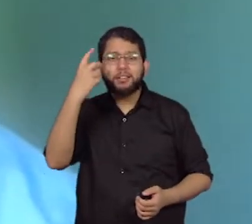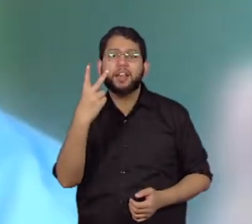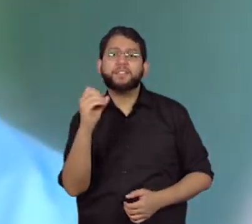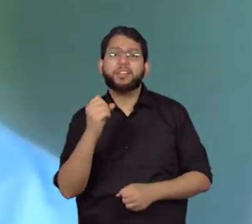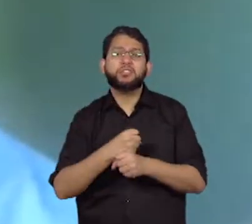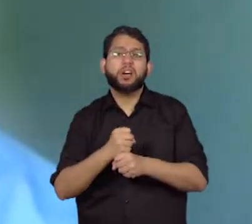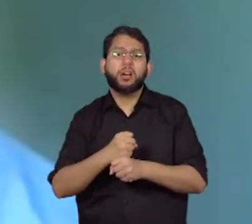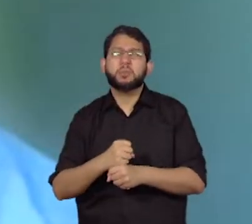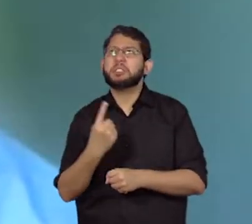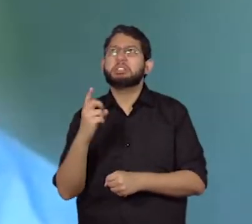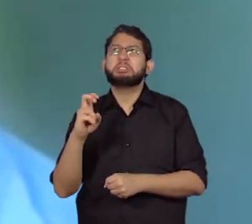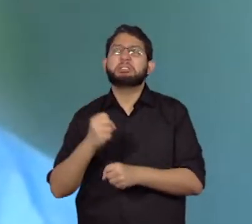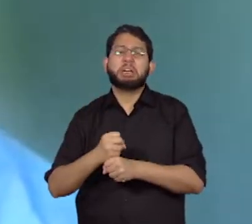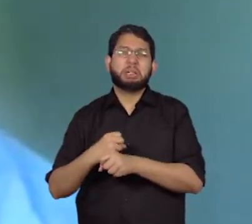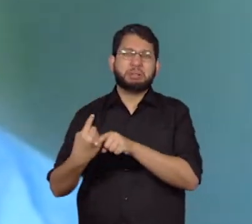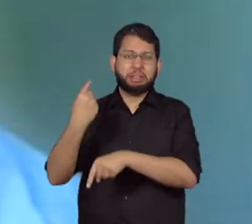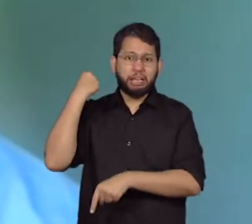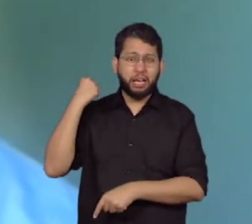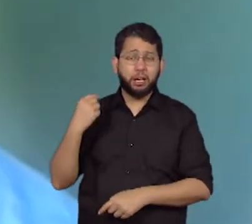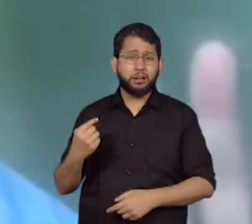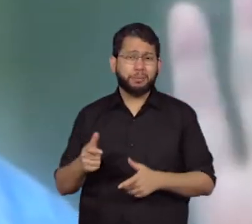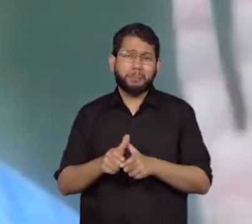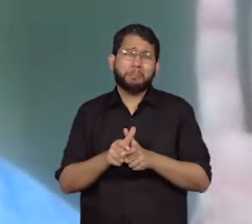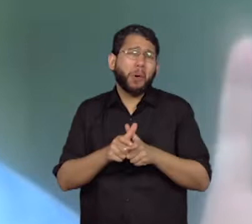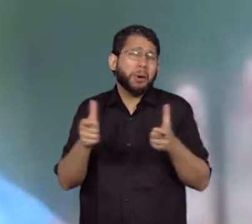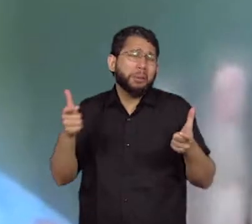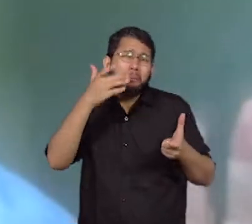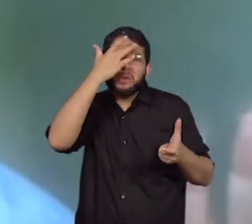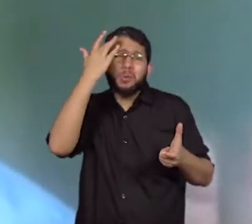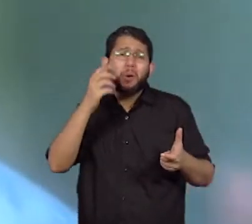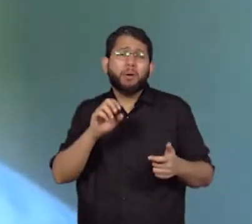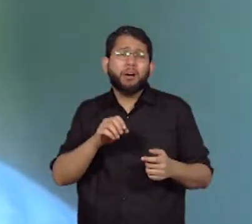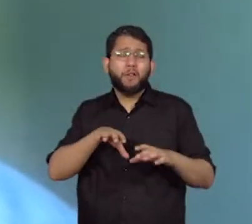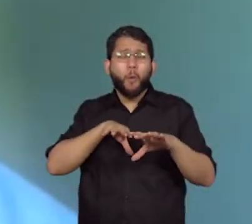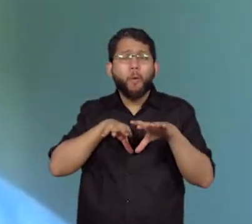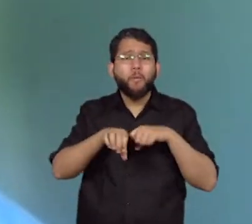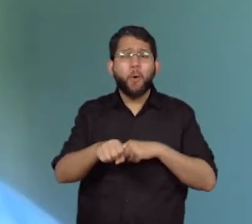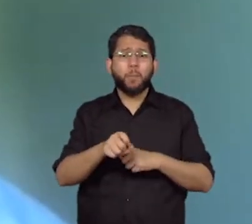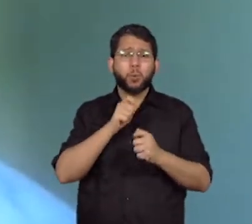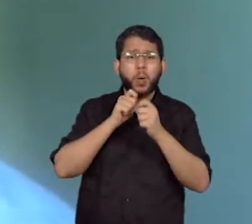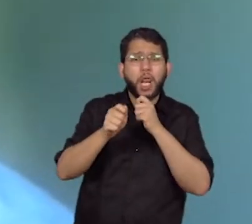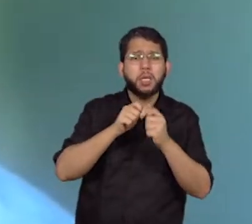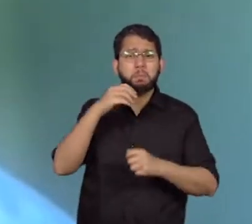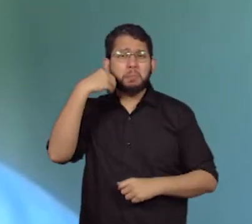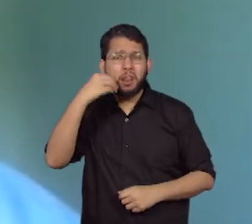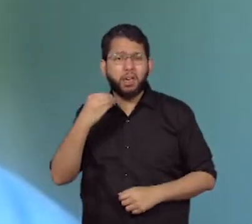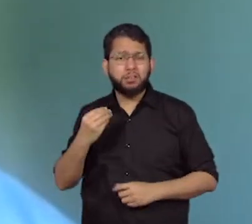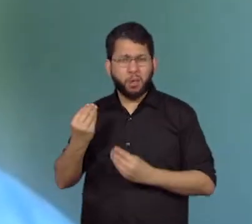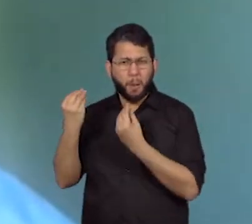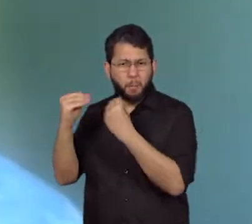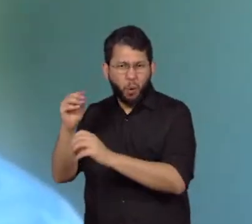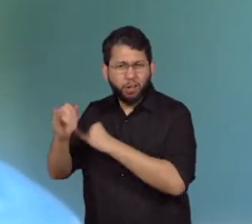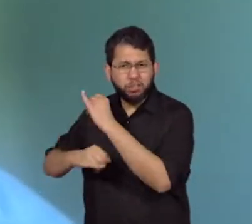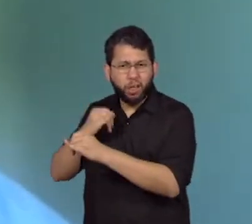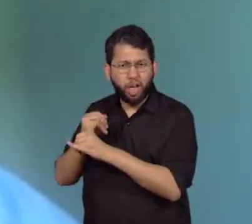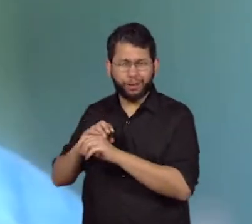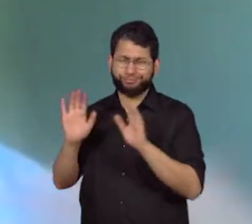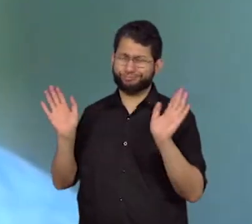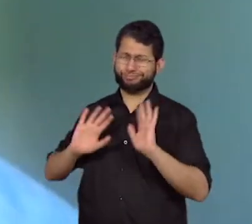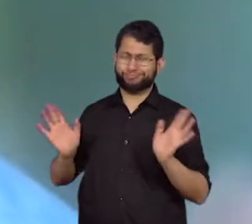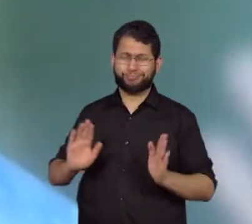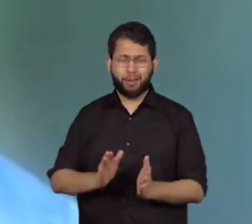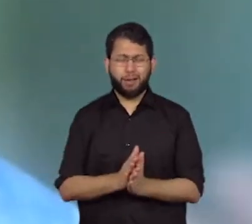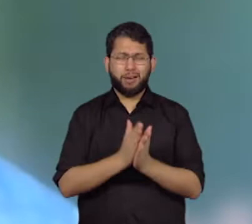atrás, 15 anos atrás, os jornalistas não queriam escrever para a internet não era legal, o legal era escrever para o